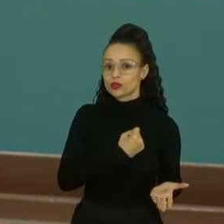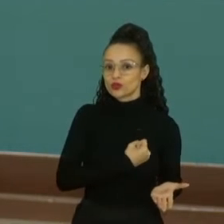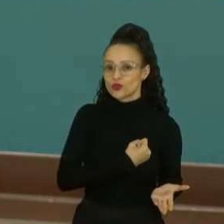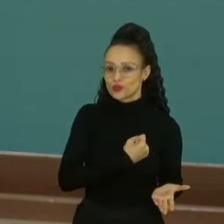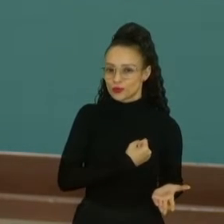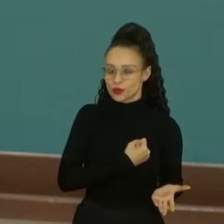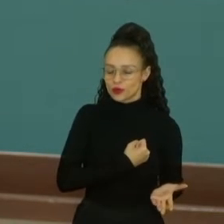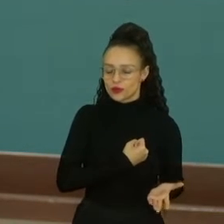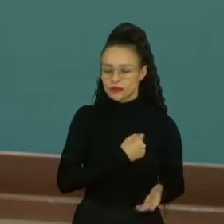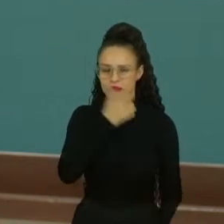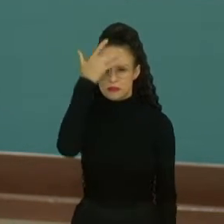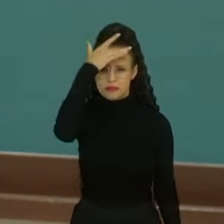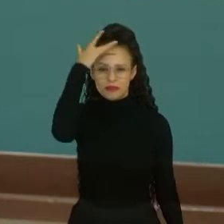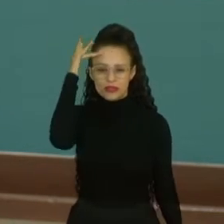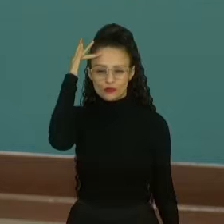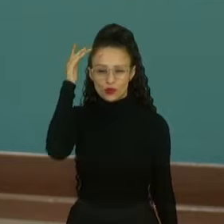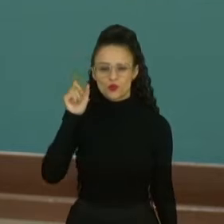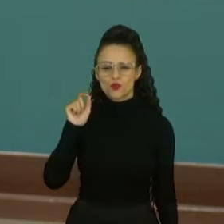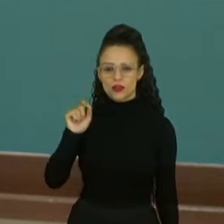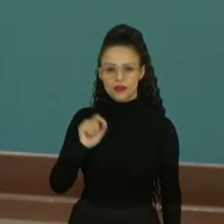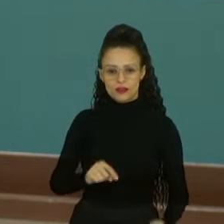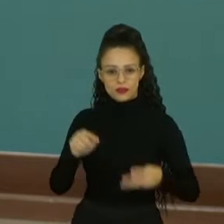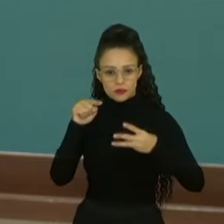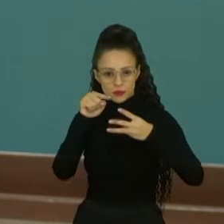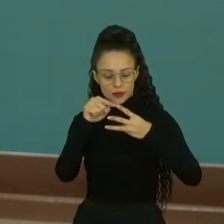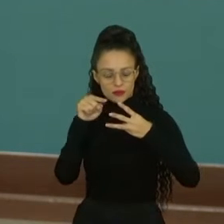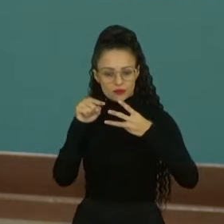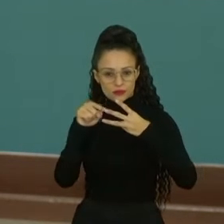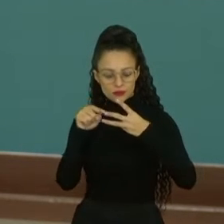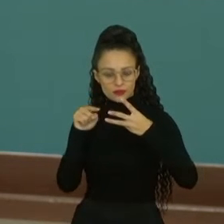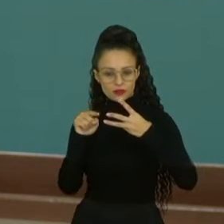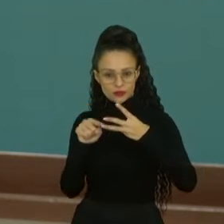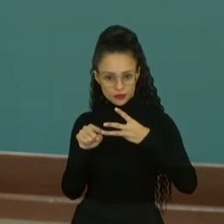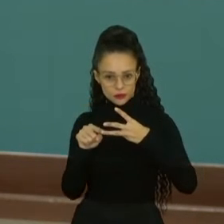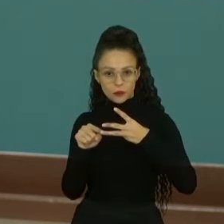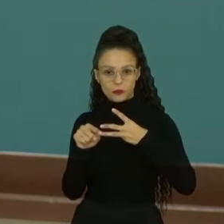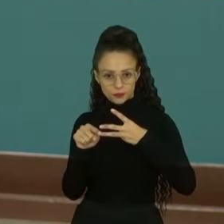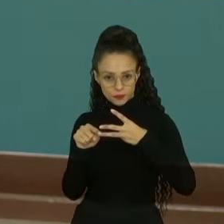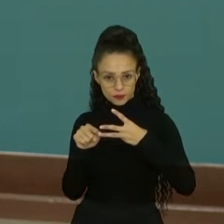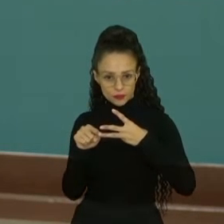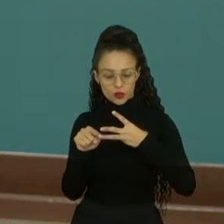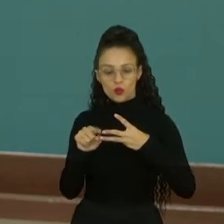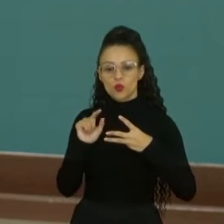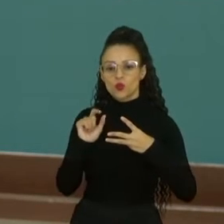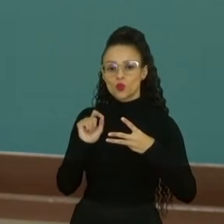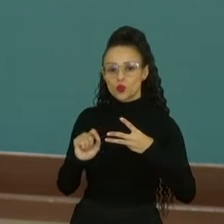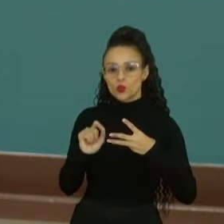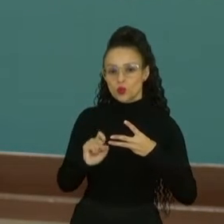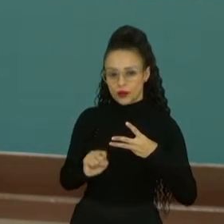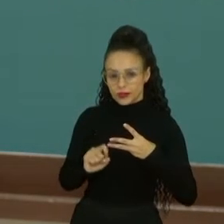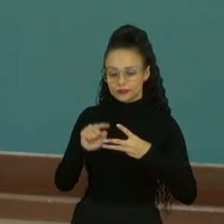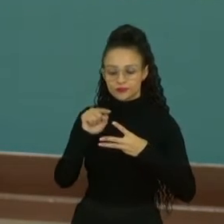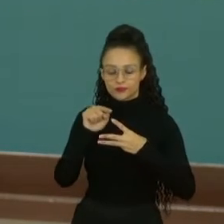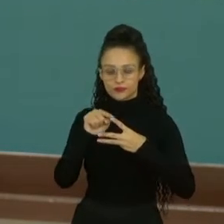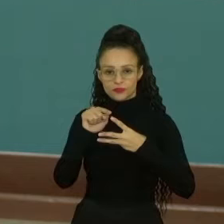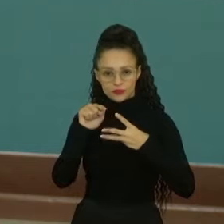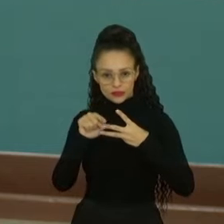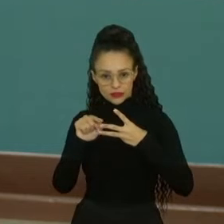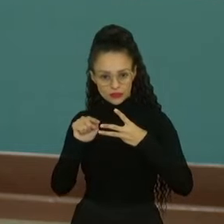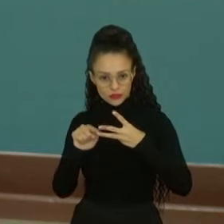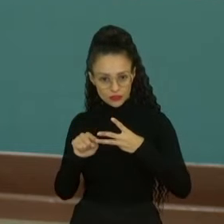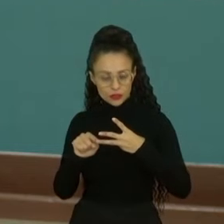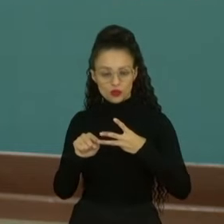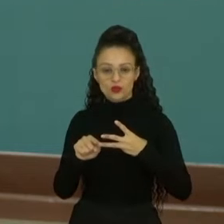E pessoa pode ter a primeira, a segunda e a terceira pessoa. Então, nós temos a primeira, segunda,